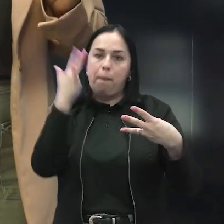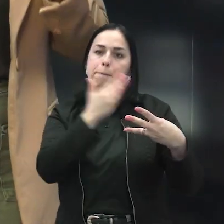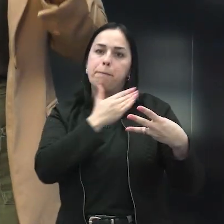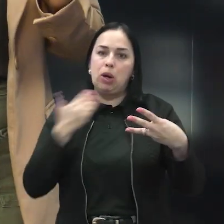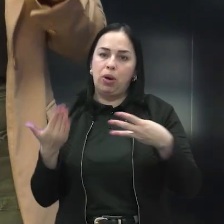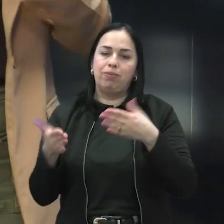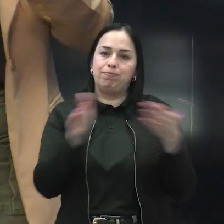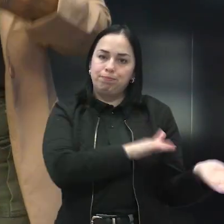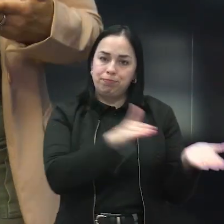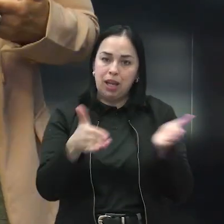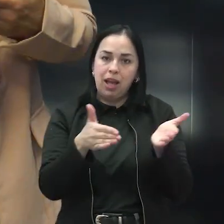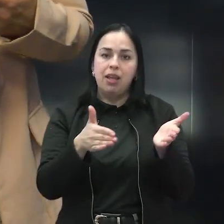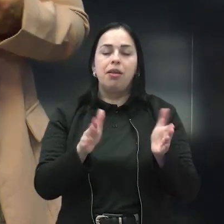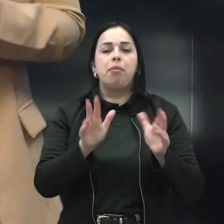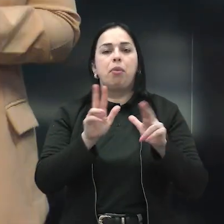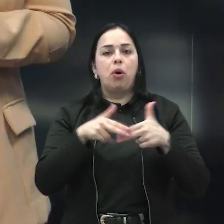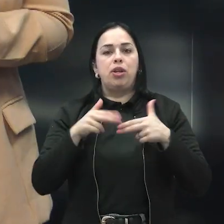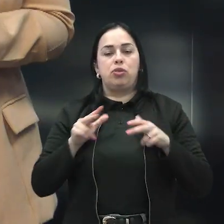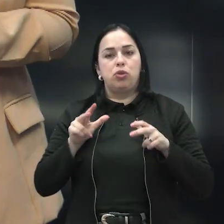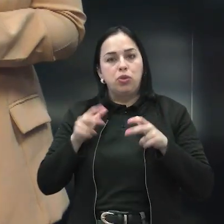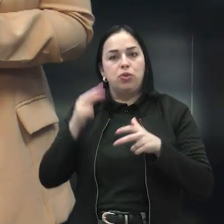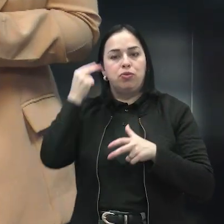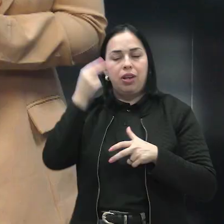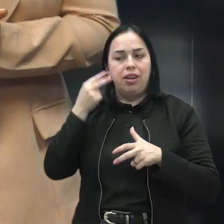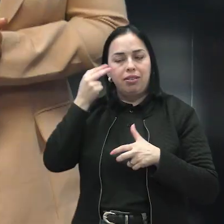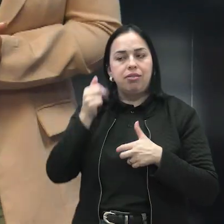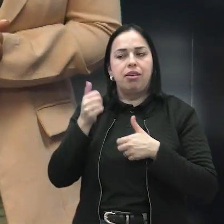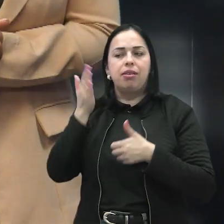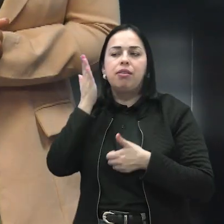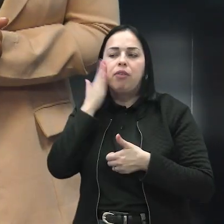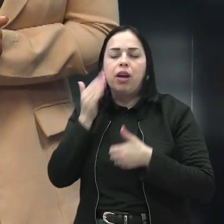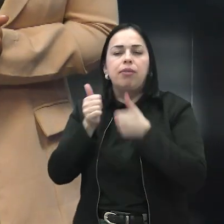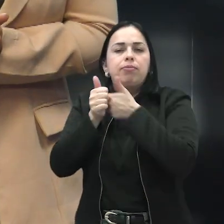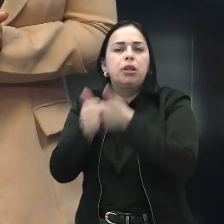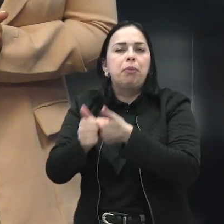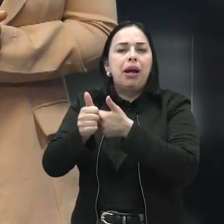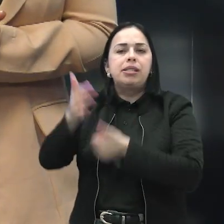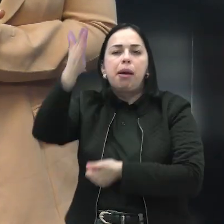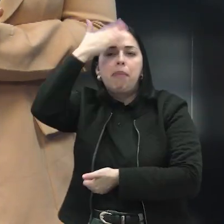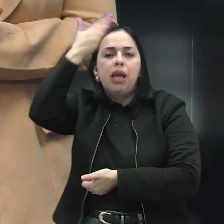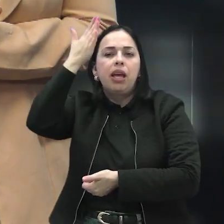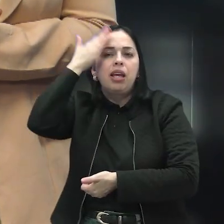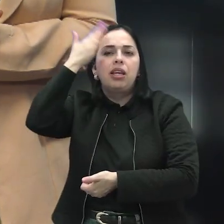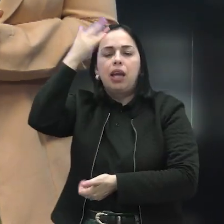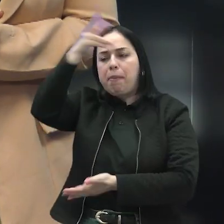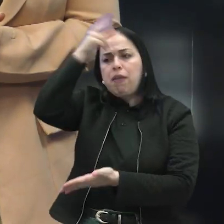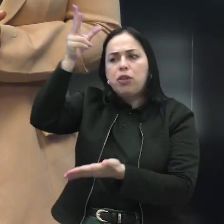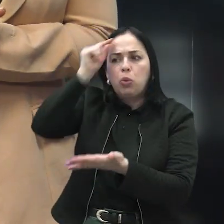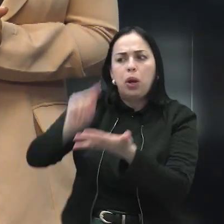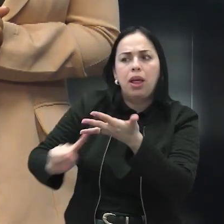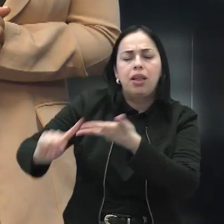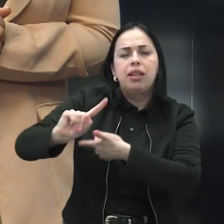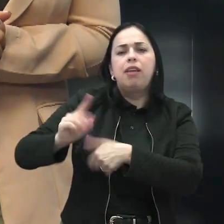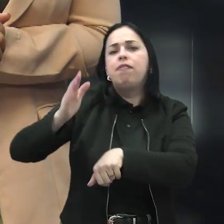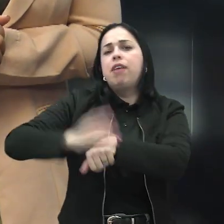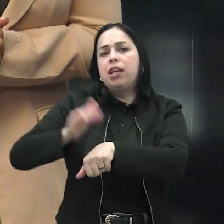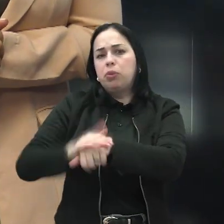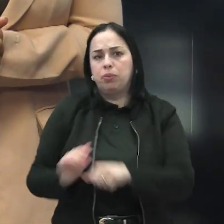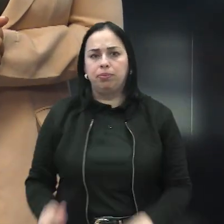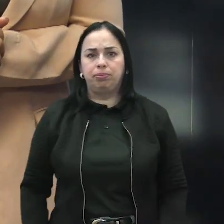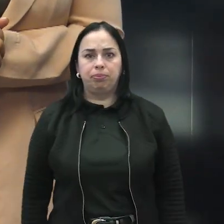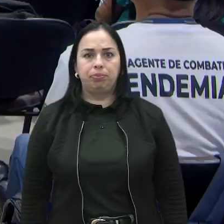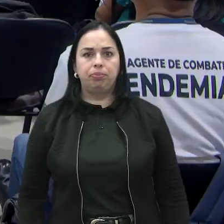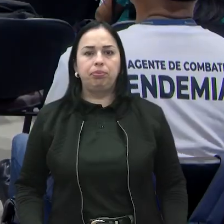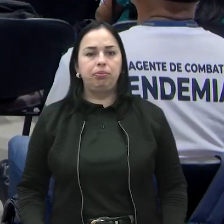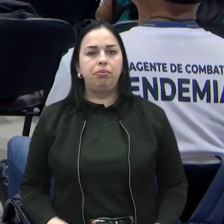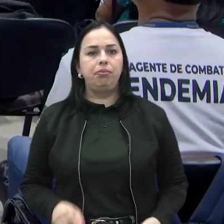mortes pela doença e a Câmara acompanha de perto as medidas adotadas pelo poder público para evitar novos